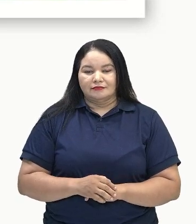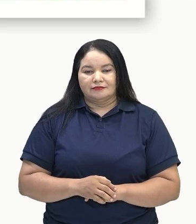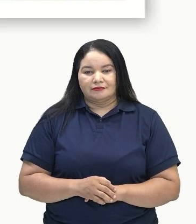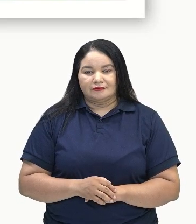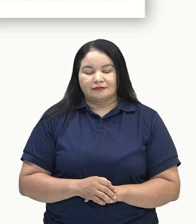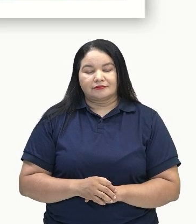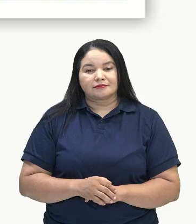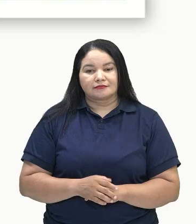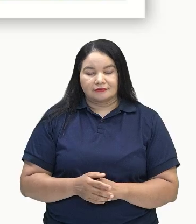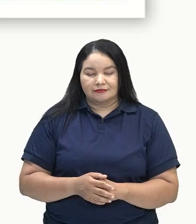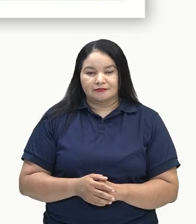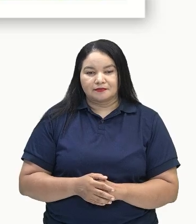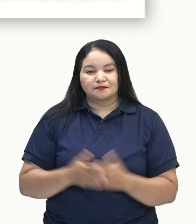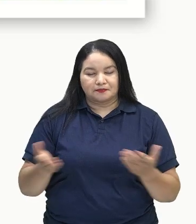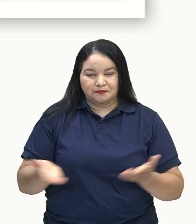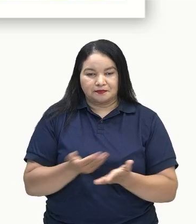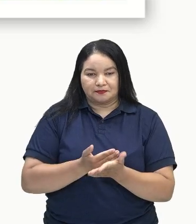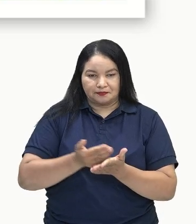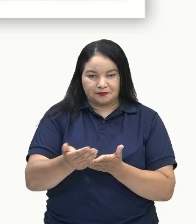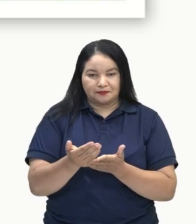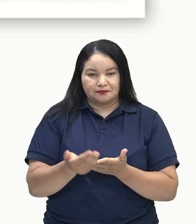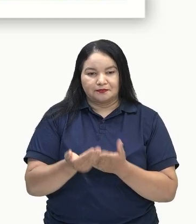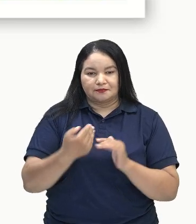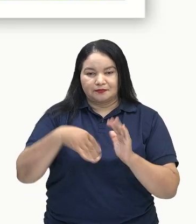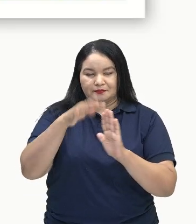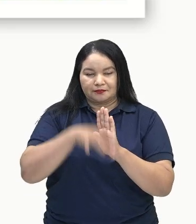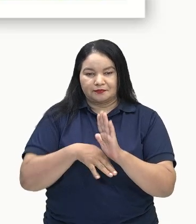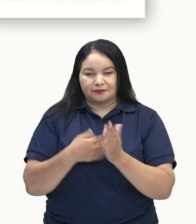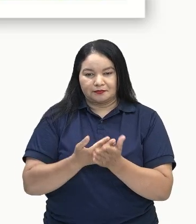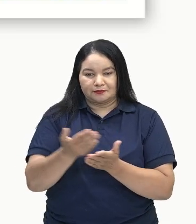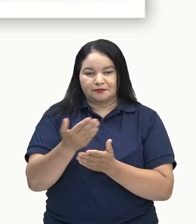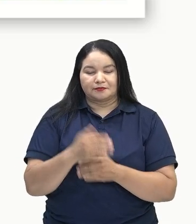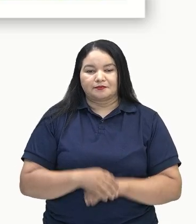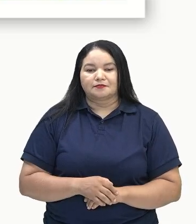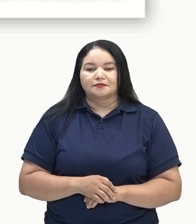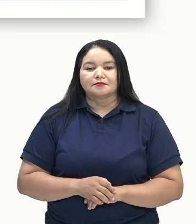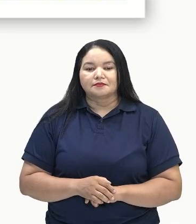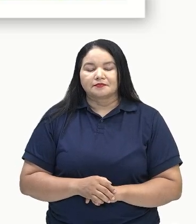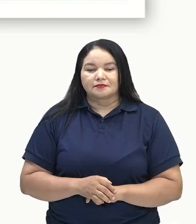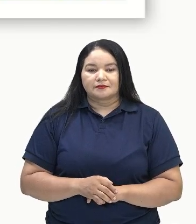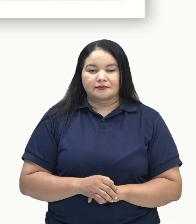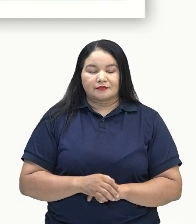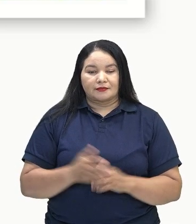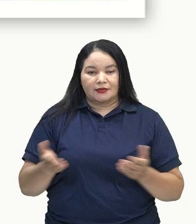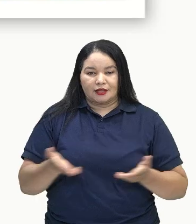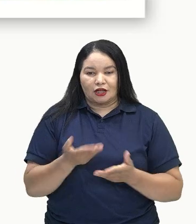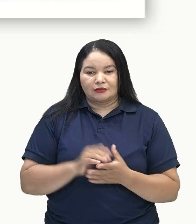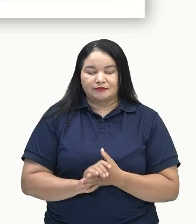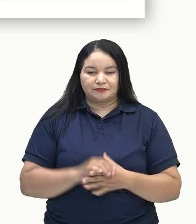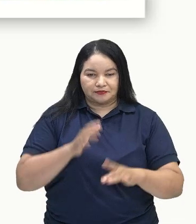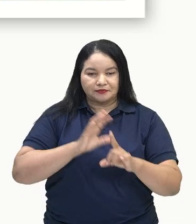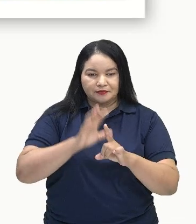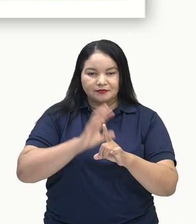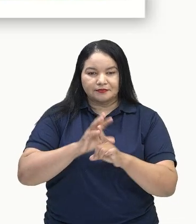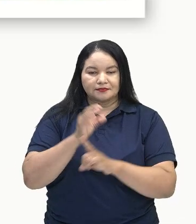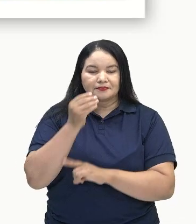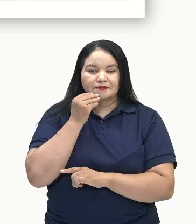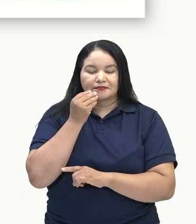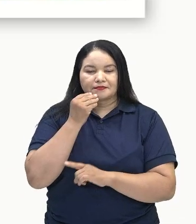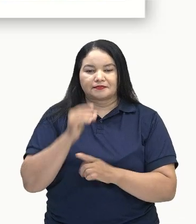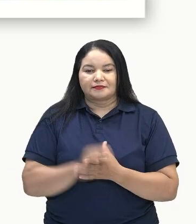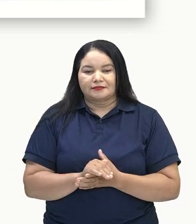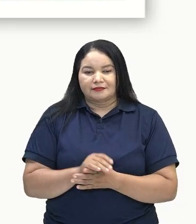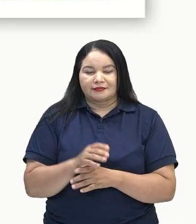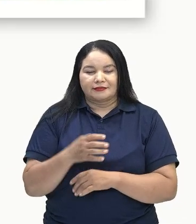ok? Mas vamos continuar aqui porque o nosso texto continua. Então, ainda tentando convencer ali pela emoção,